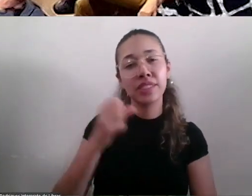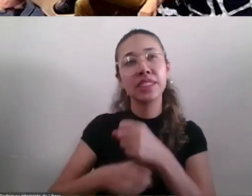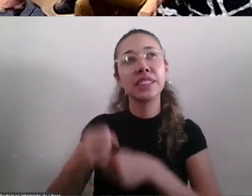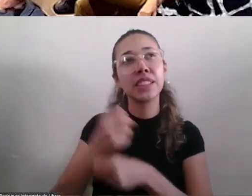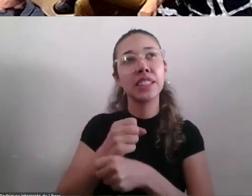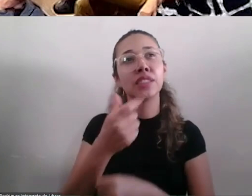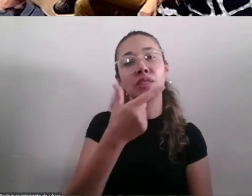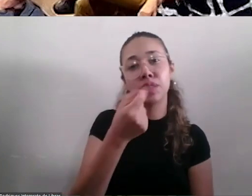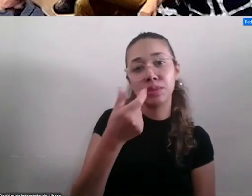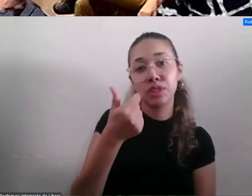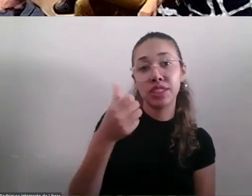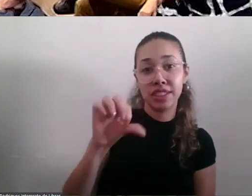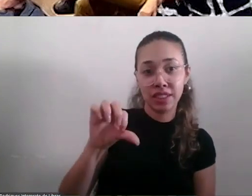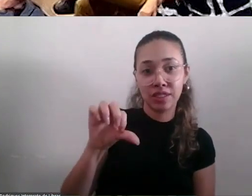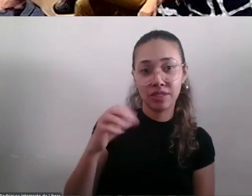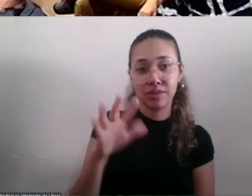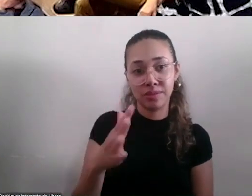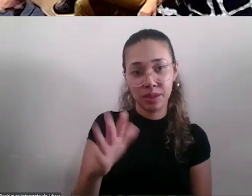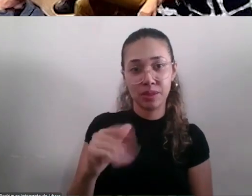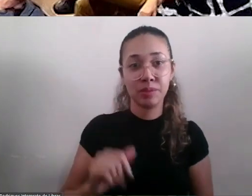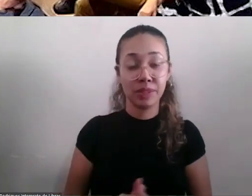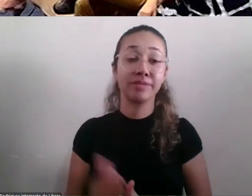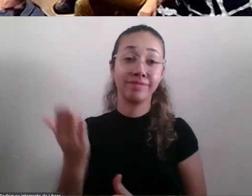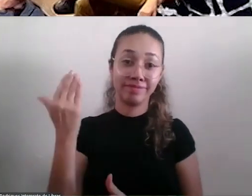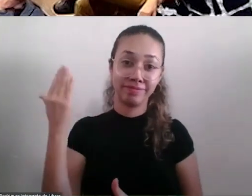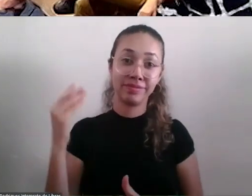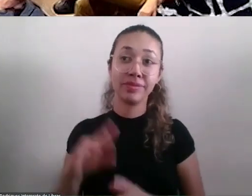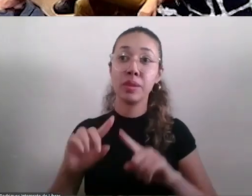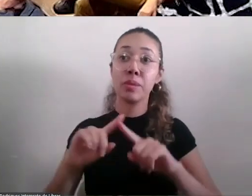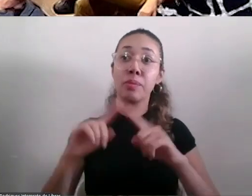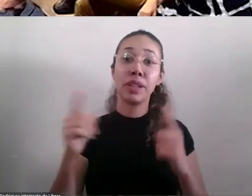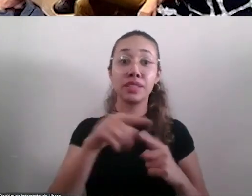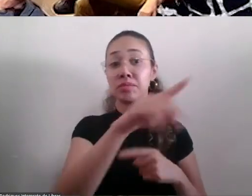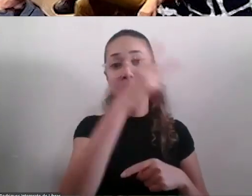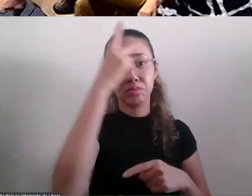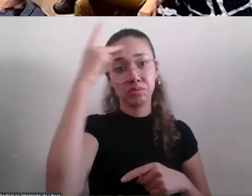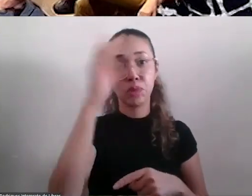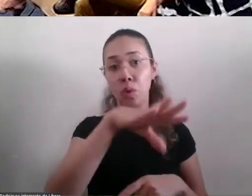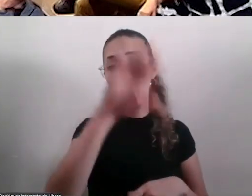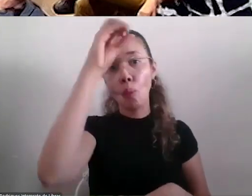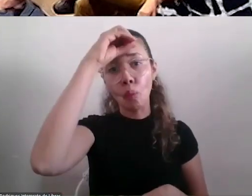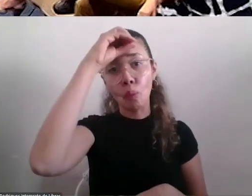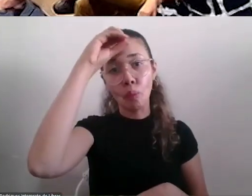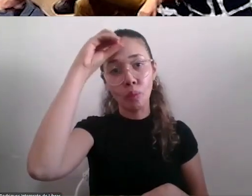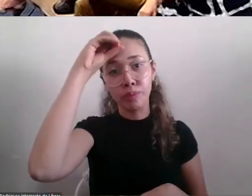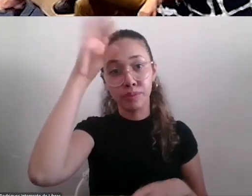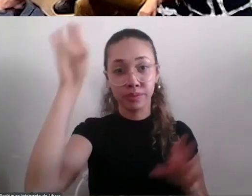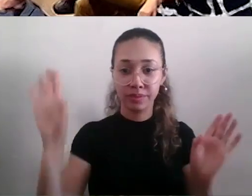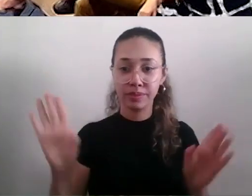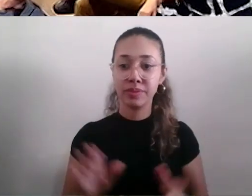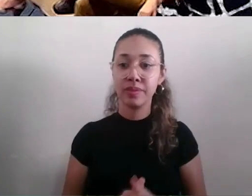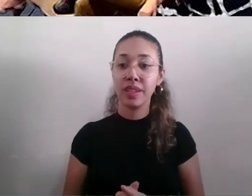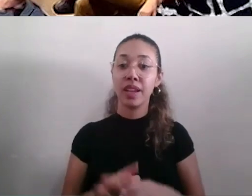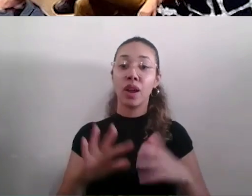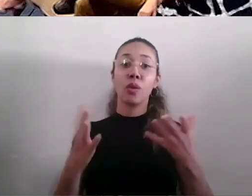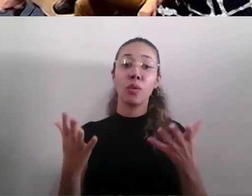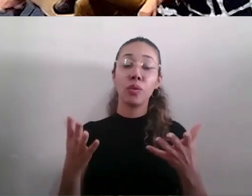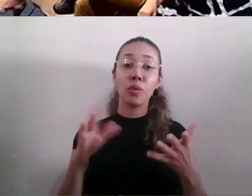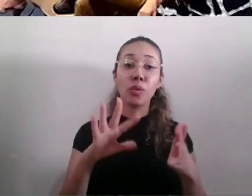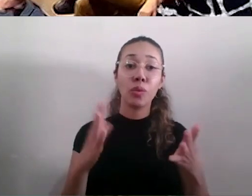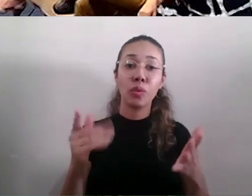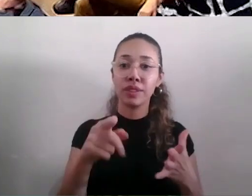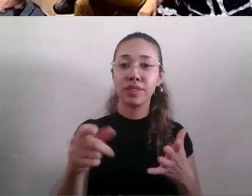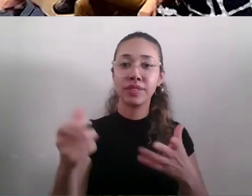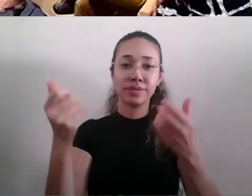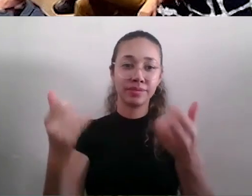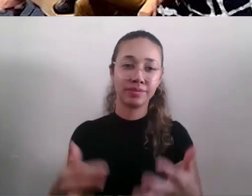para mim, aquilo já estava lá no passado. Mas, obviamente, ninguém sabia, claro, né? Então, quando saiu a entrevista